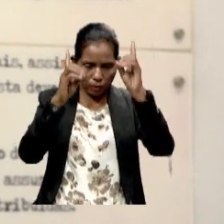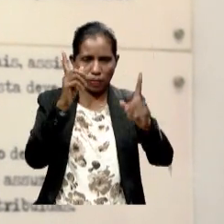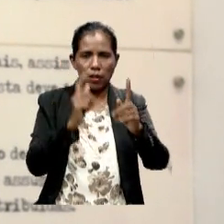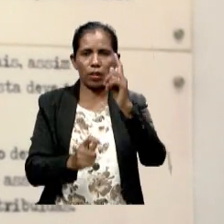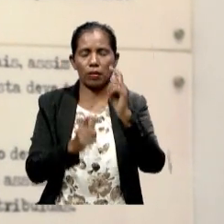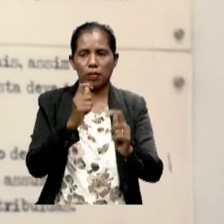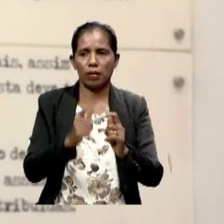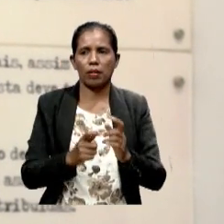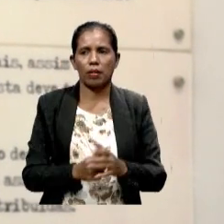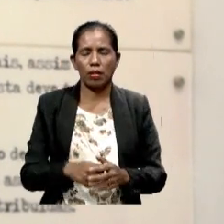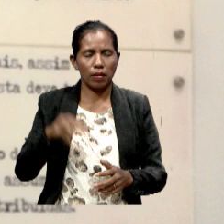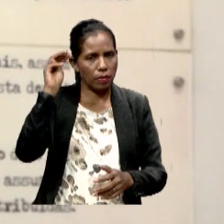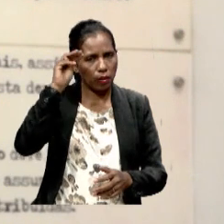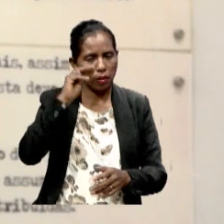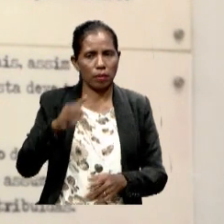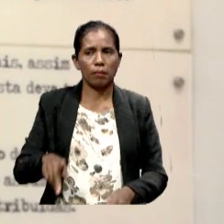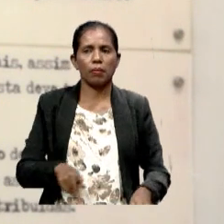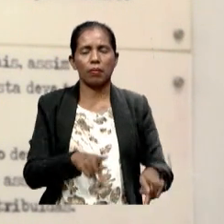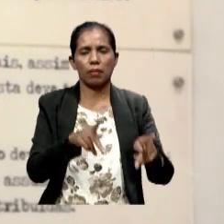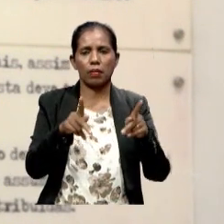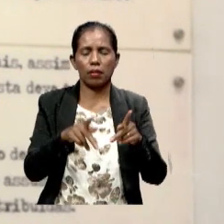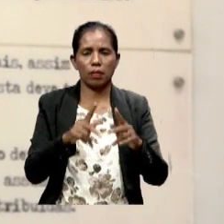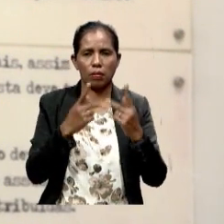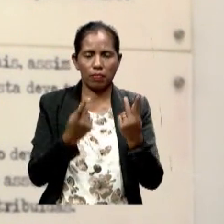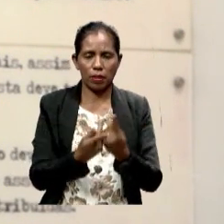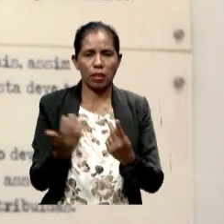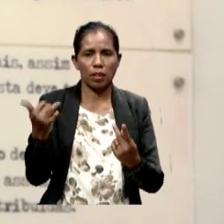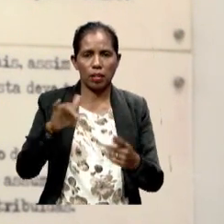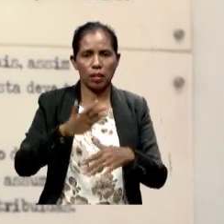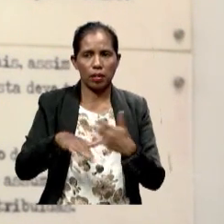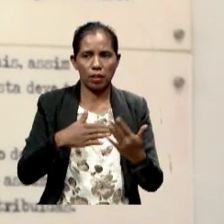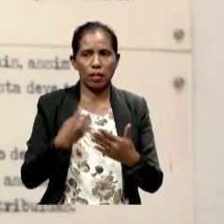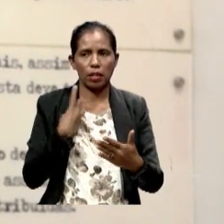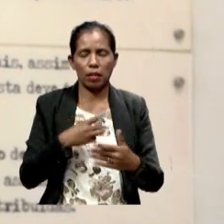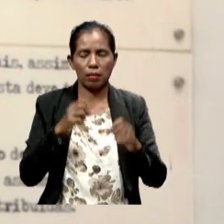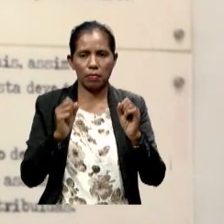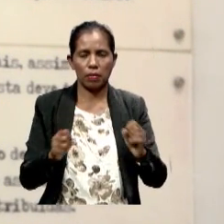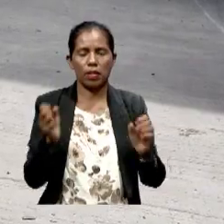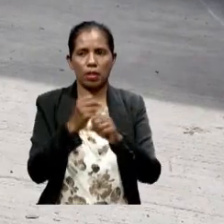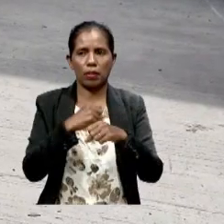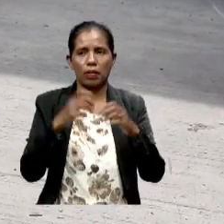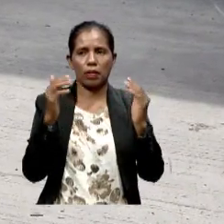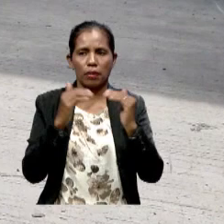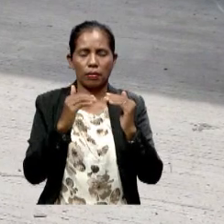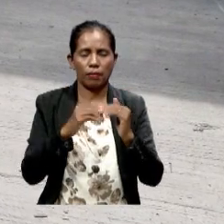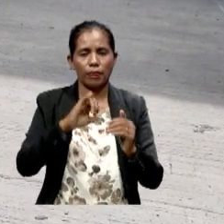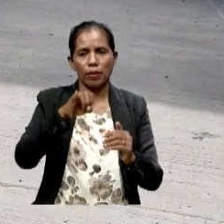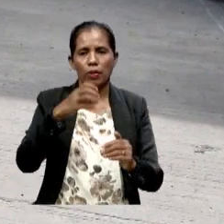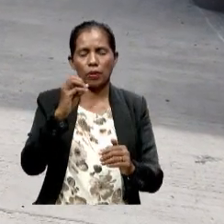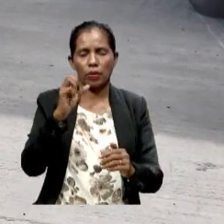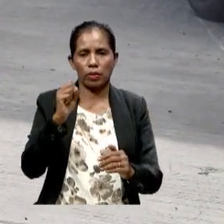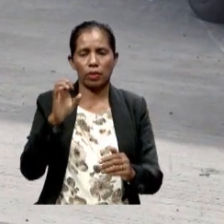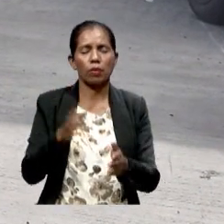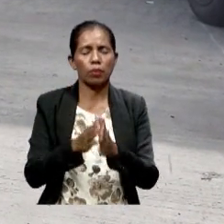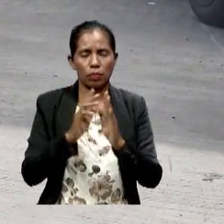ba Ministério Público né ba companhia na isso né a nos convoca reunião no sira José Abílio host ba companhia